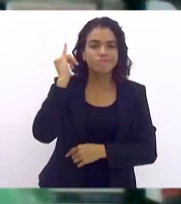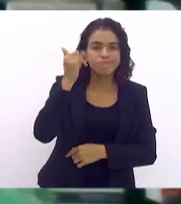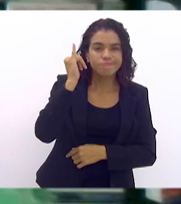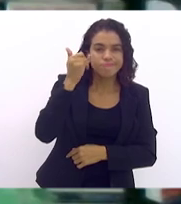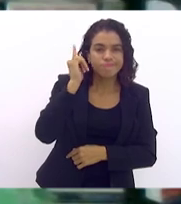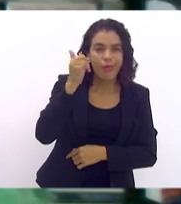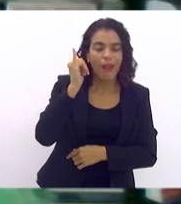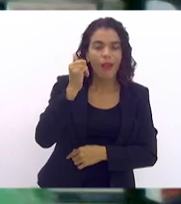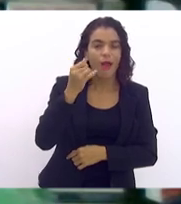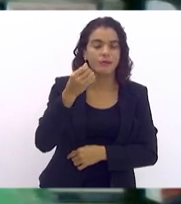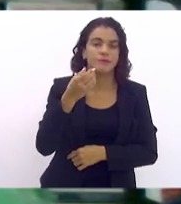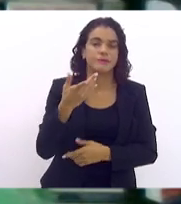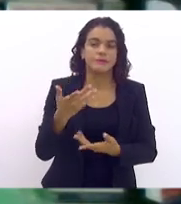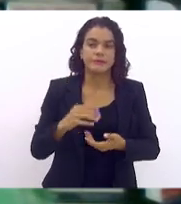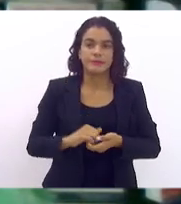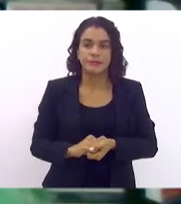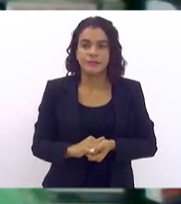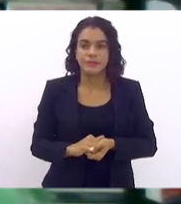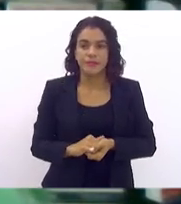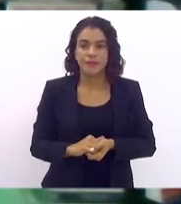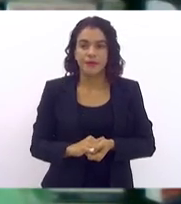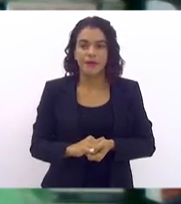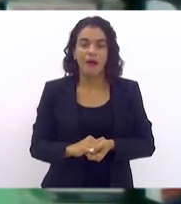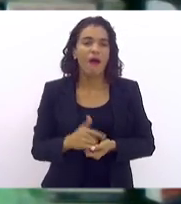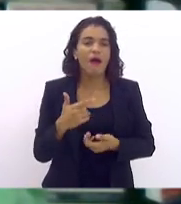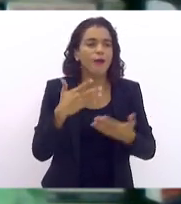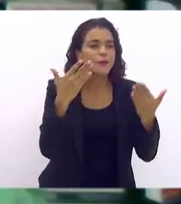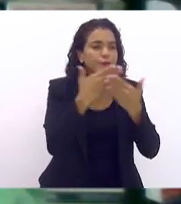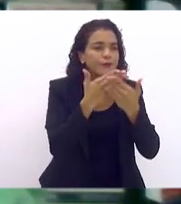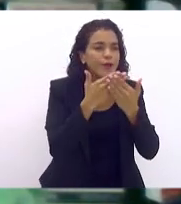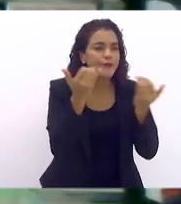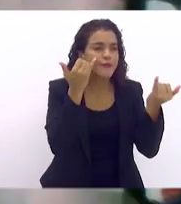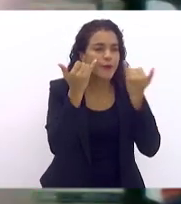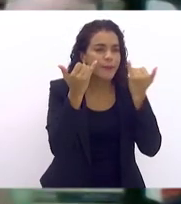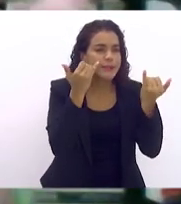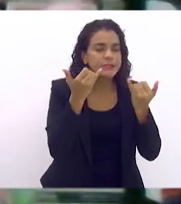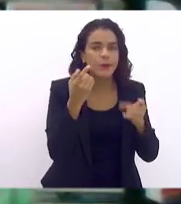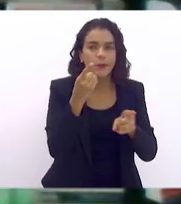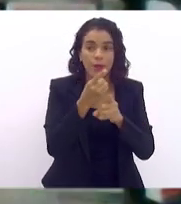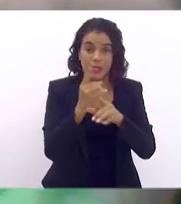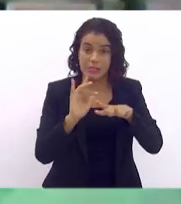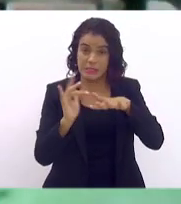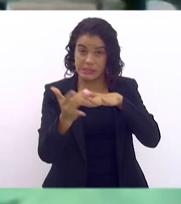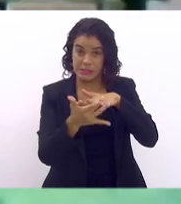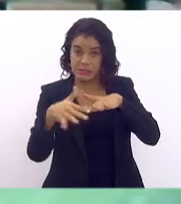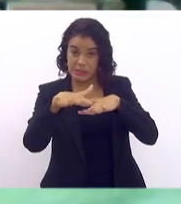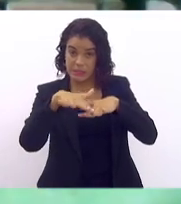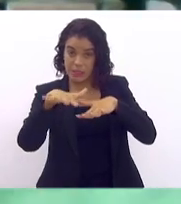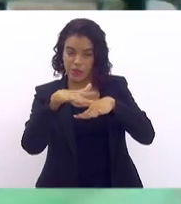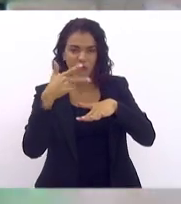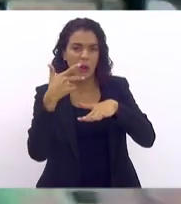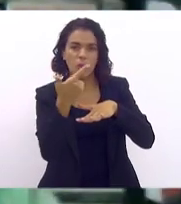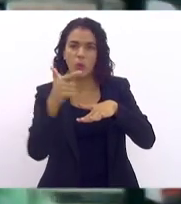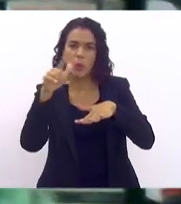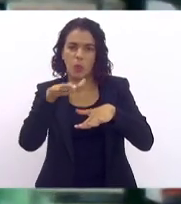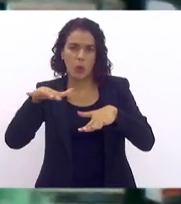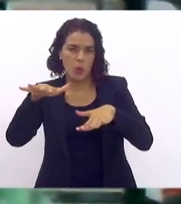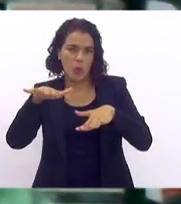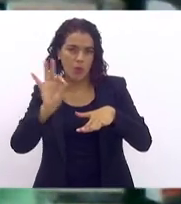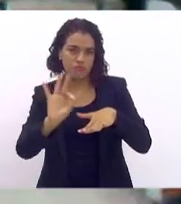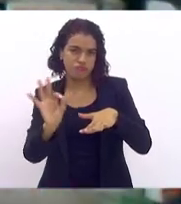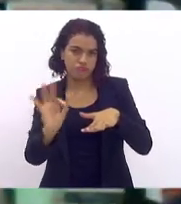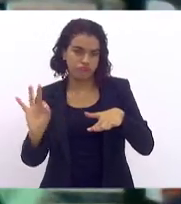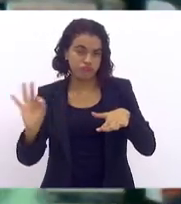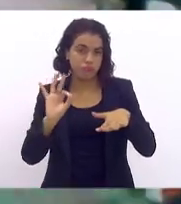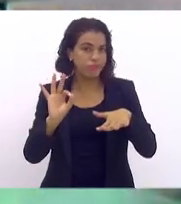de mulheres. Ah, eu não vejo mais informação não sei aonde, isso na rede social. Não estou nem falando de outros ambientes que essa informação não